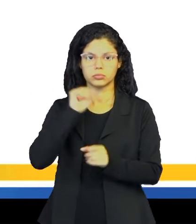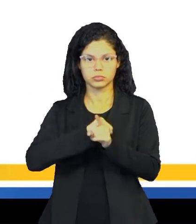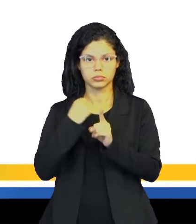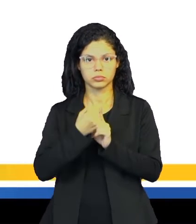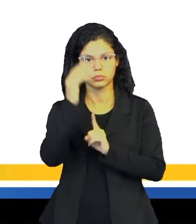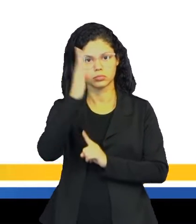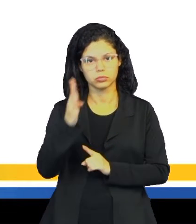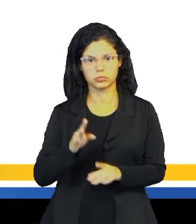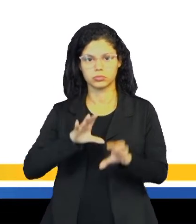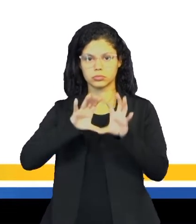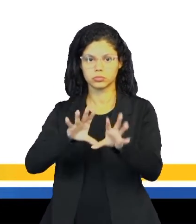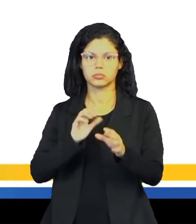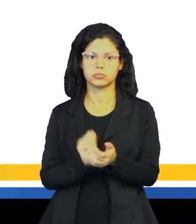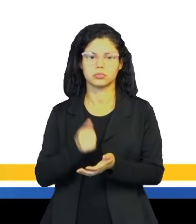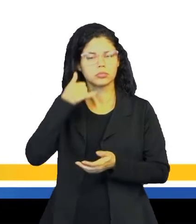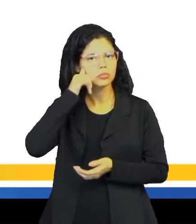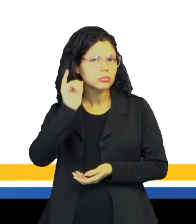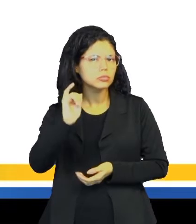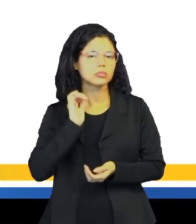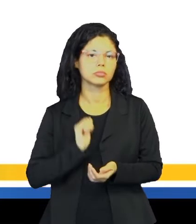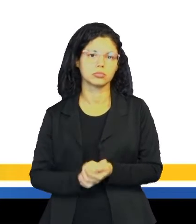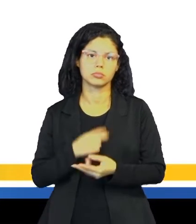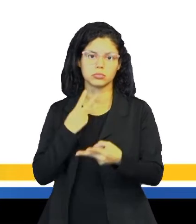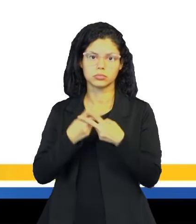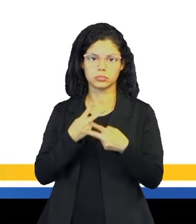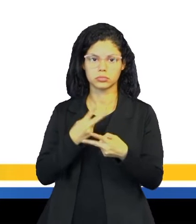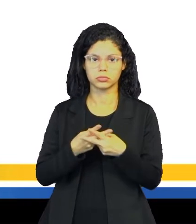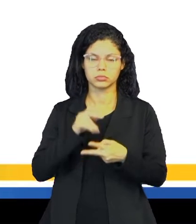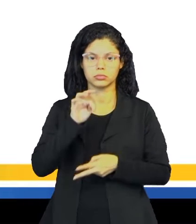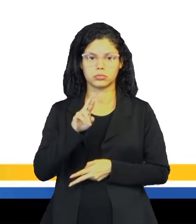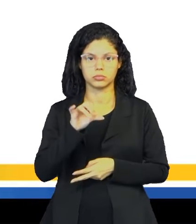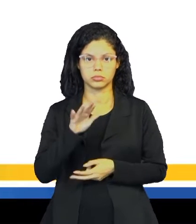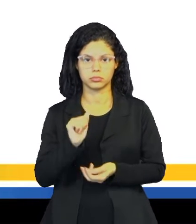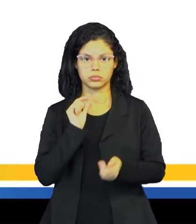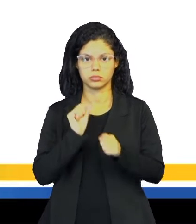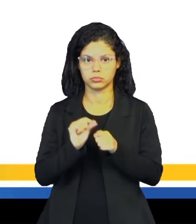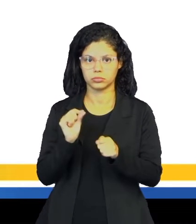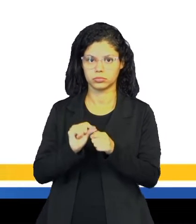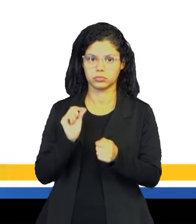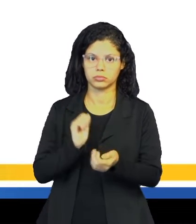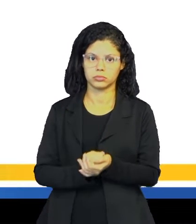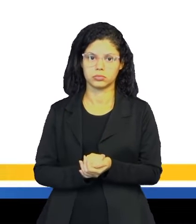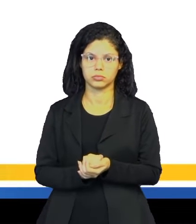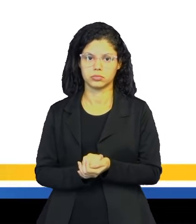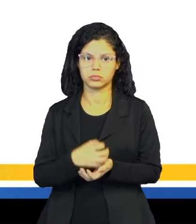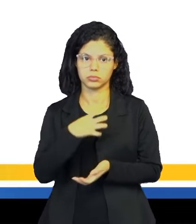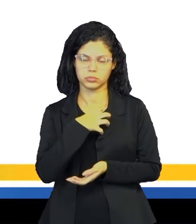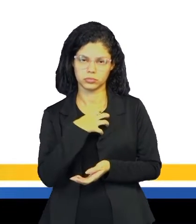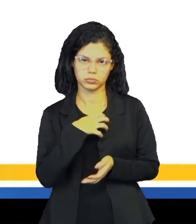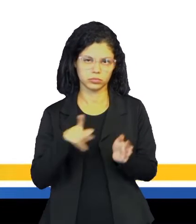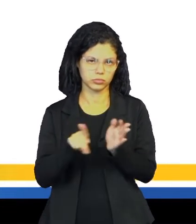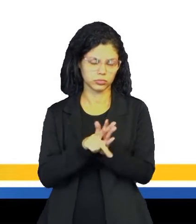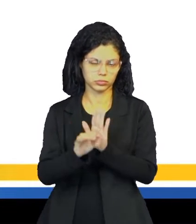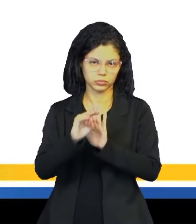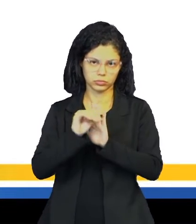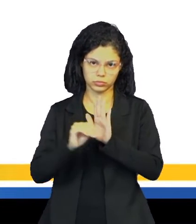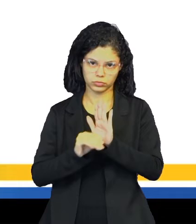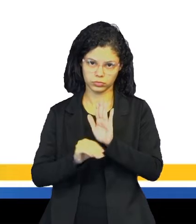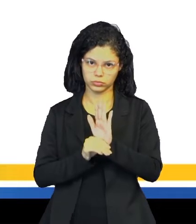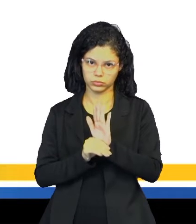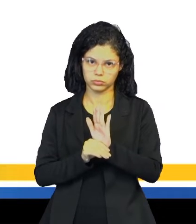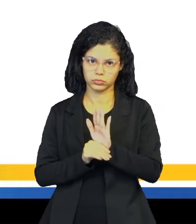brasileira, sendo uma forma de prevenir ou anular a prisão arbitrária, né, feita por motivos, né, outros que